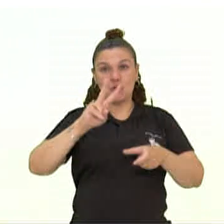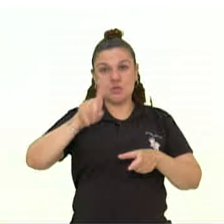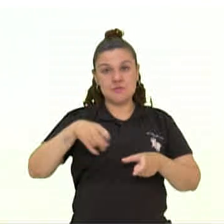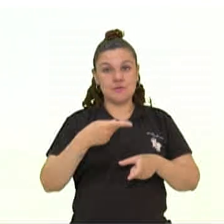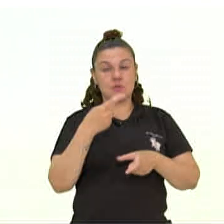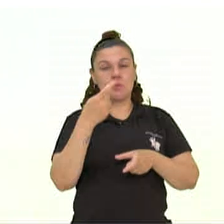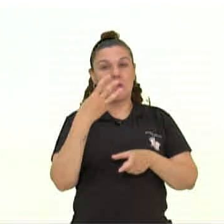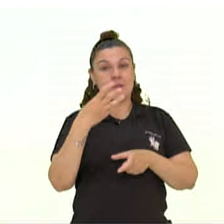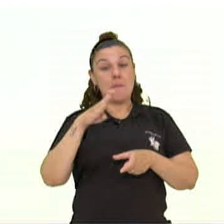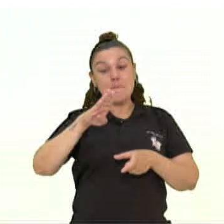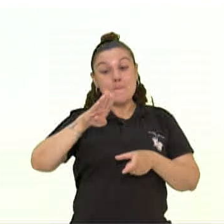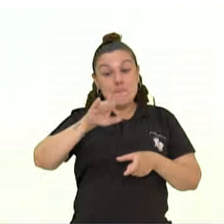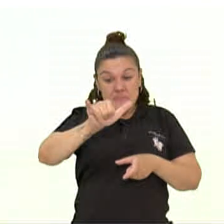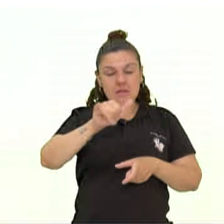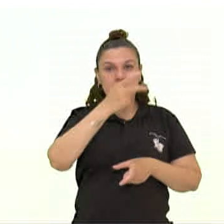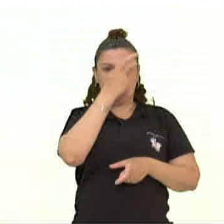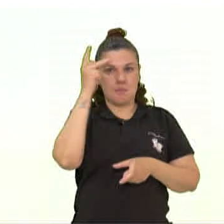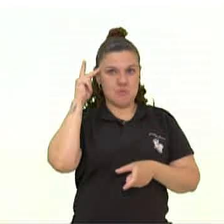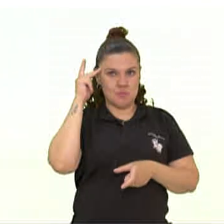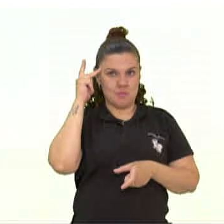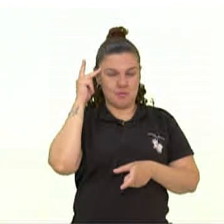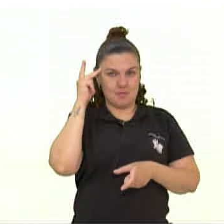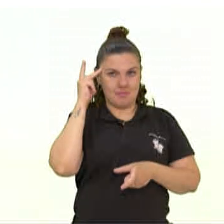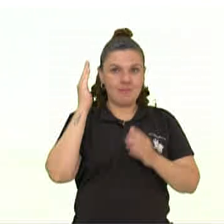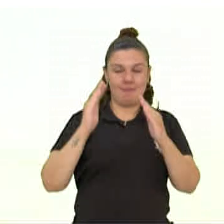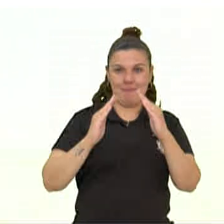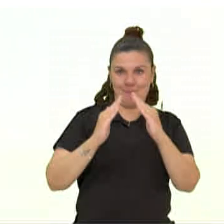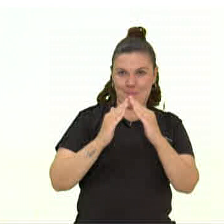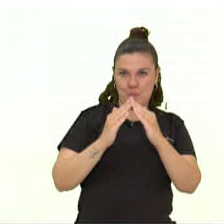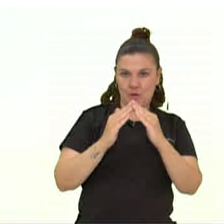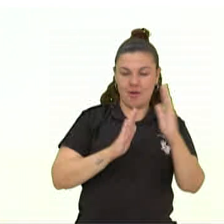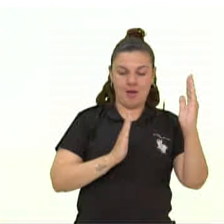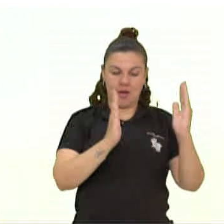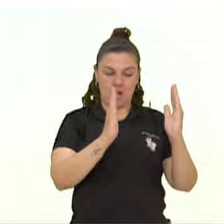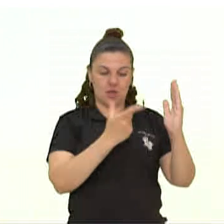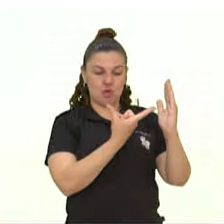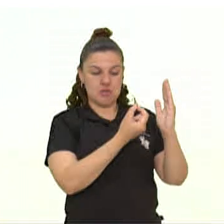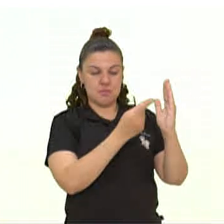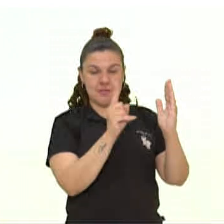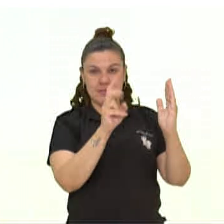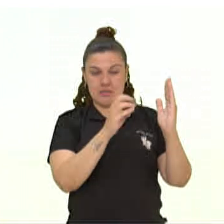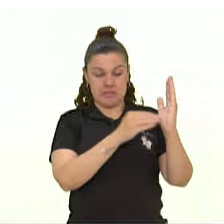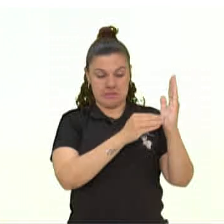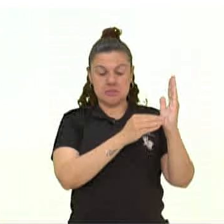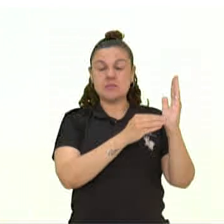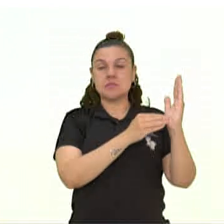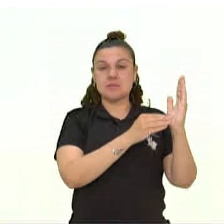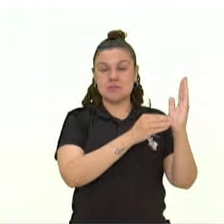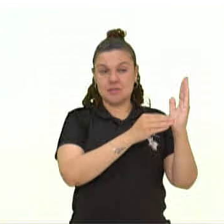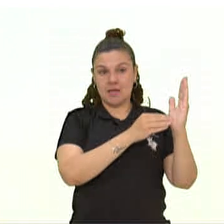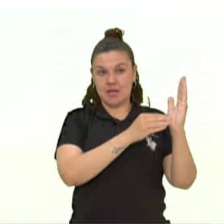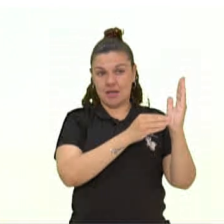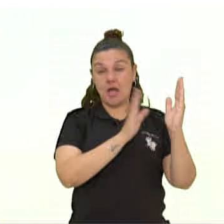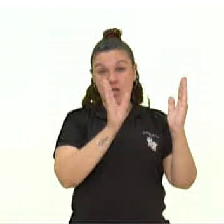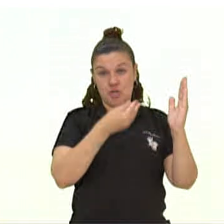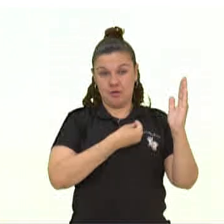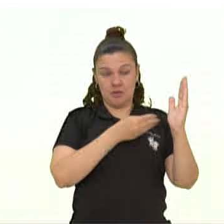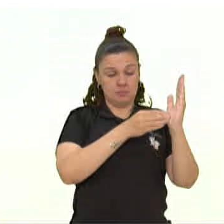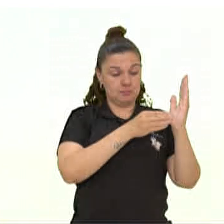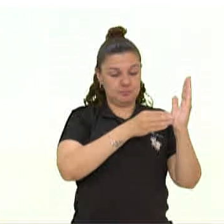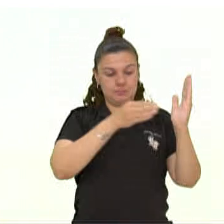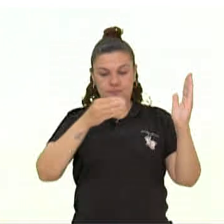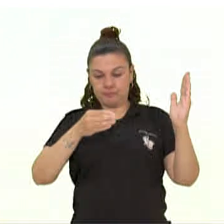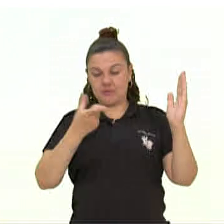2,3 bilhões de pessoas entre 2015, que já passou, né? Estamos vivendo